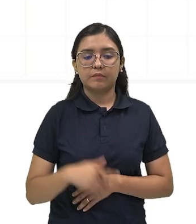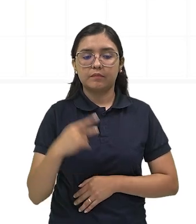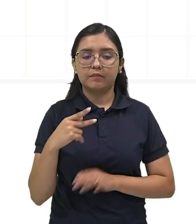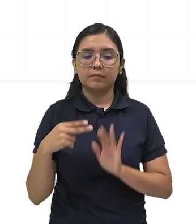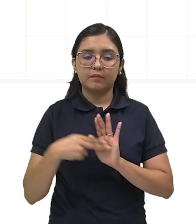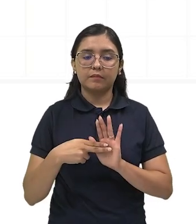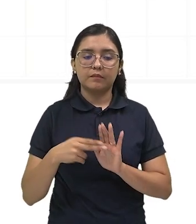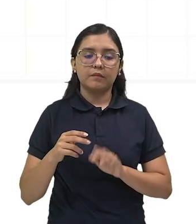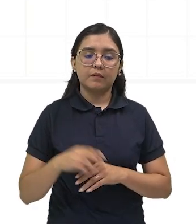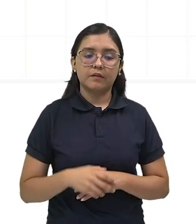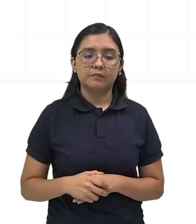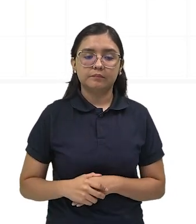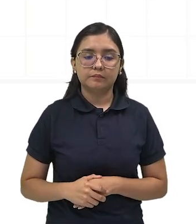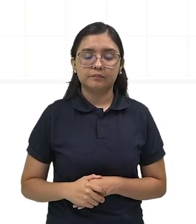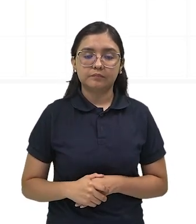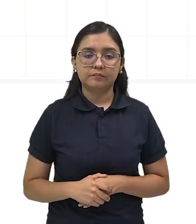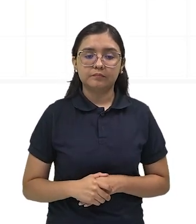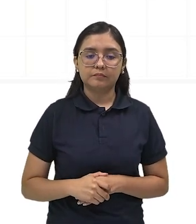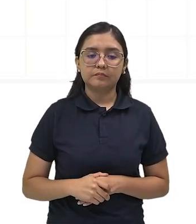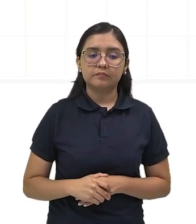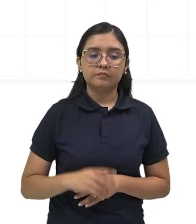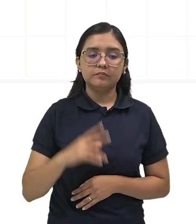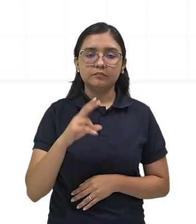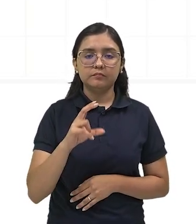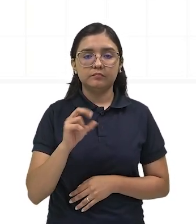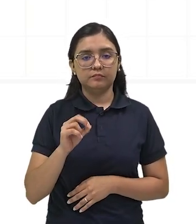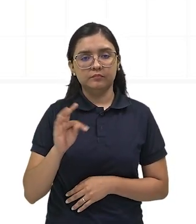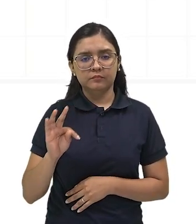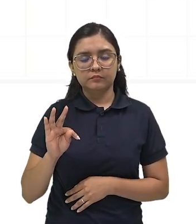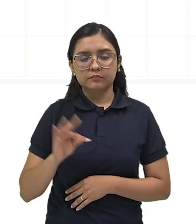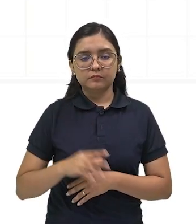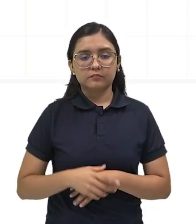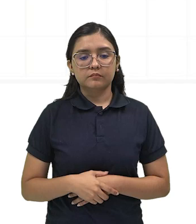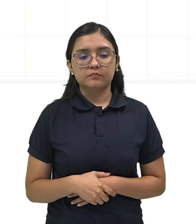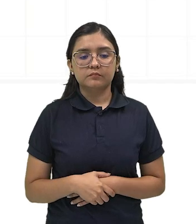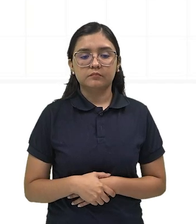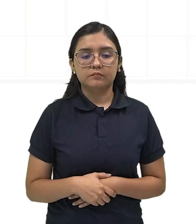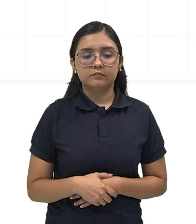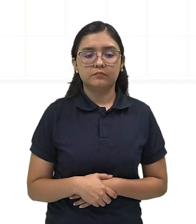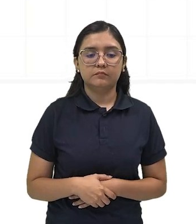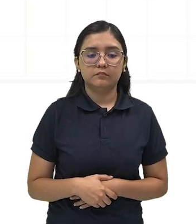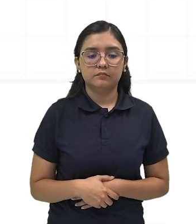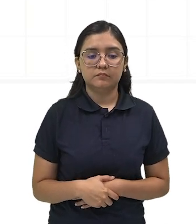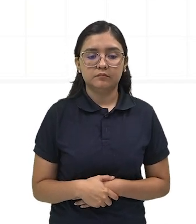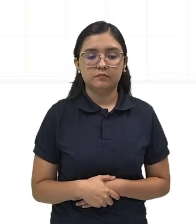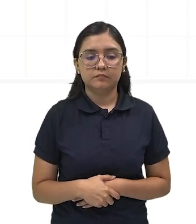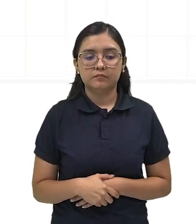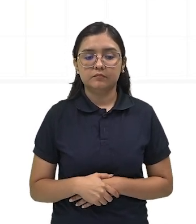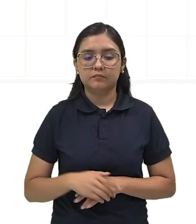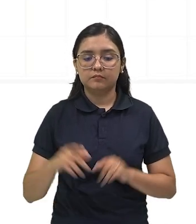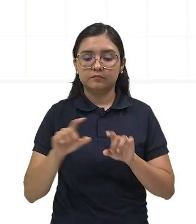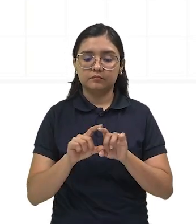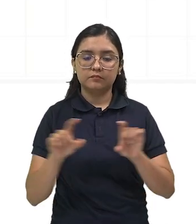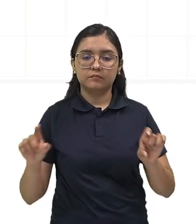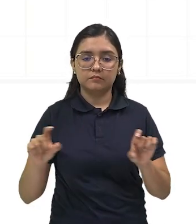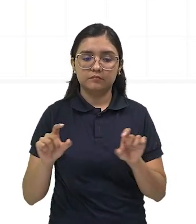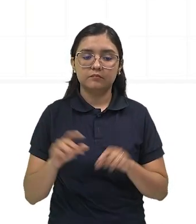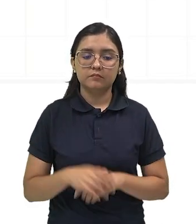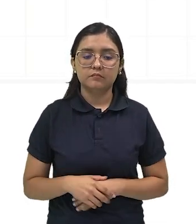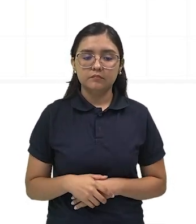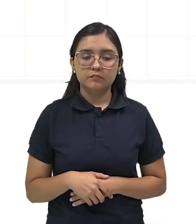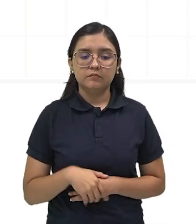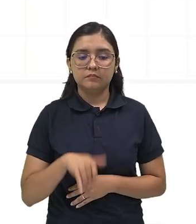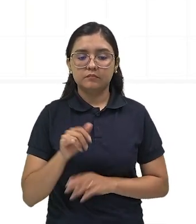igual a 50T. Né? Ó, vejam que nós temos aqui, na forma genérica que nós vimos,